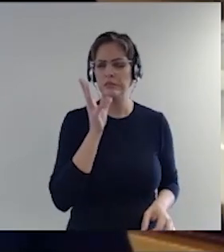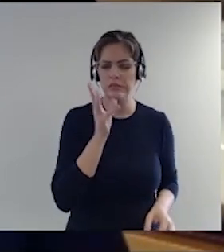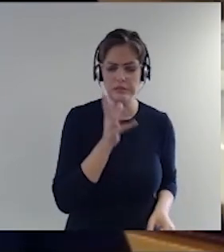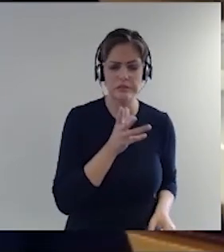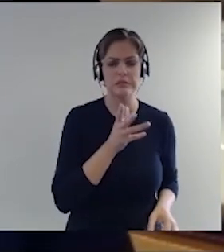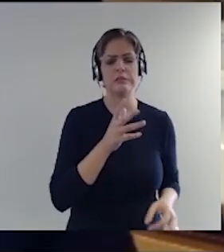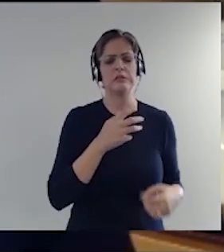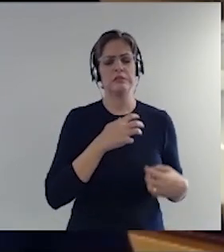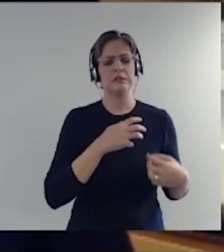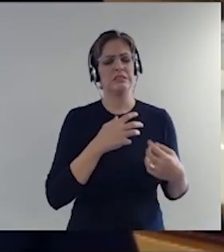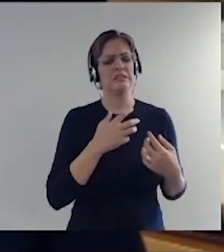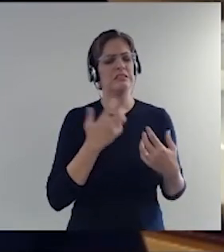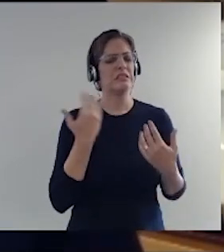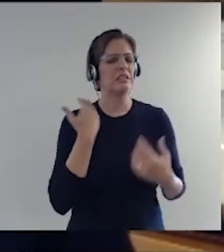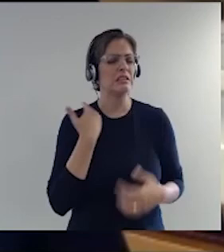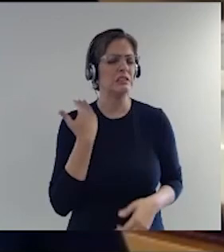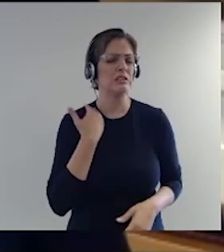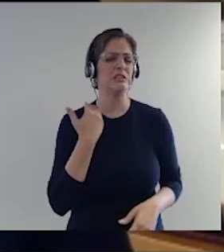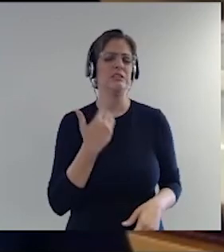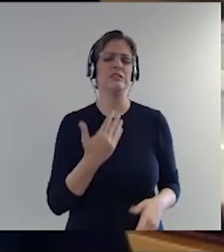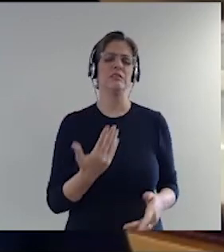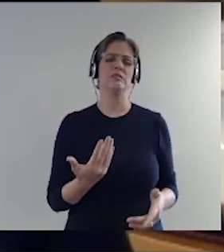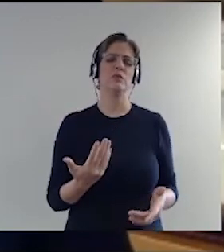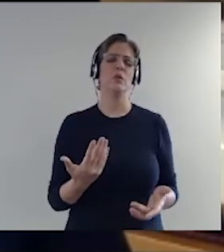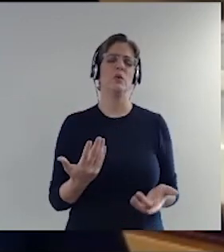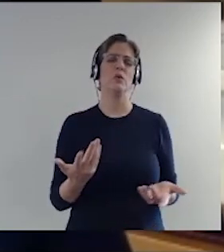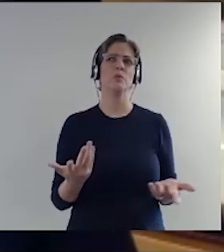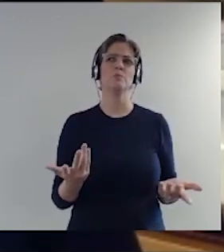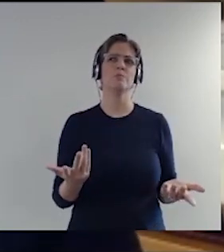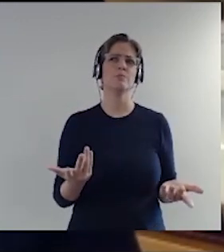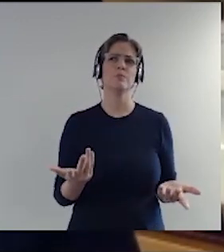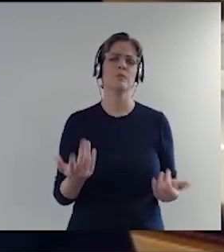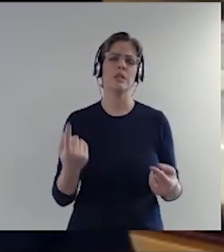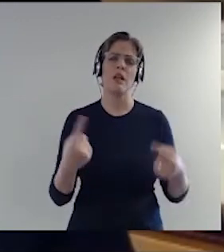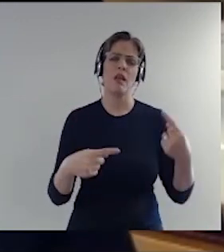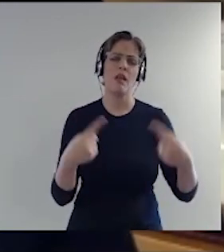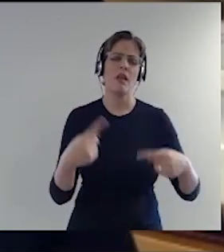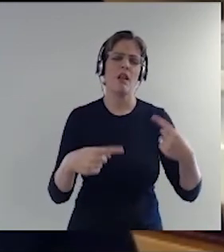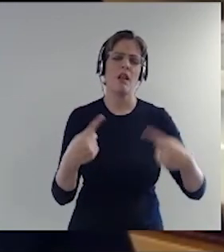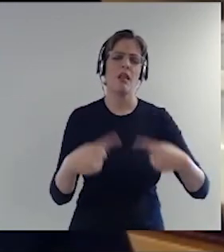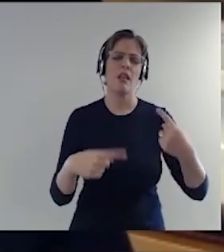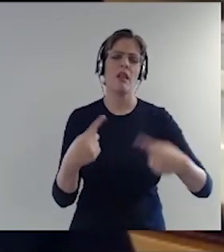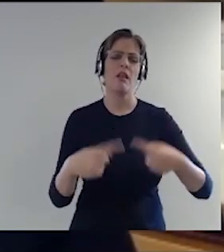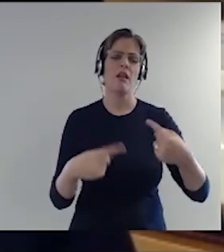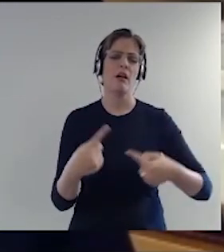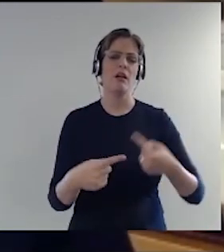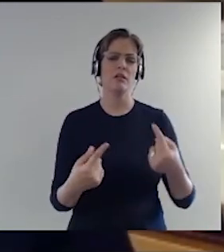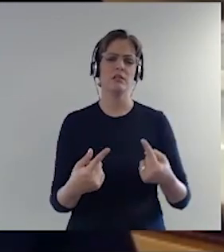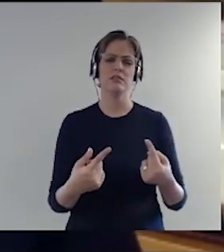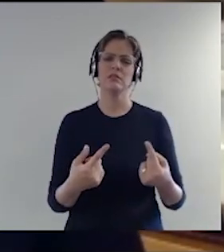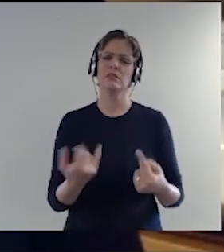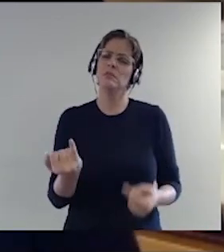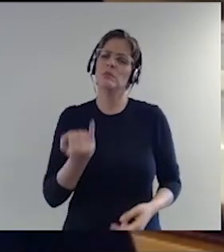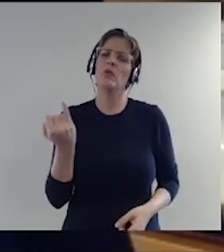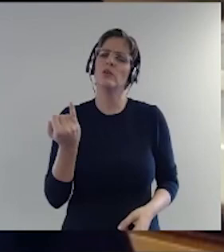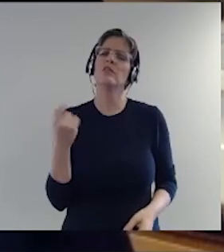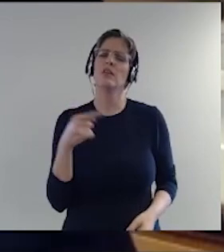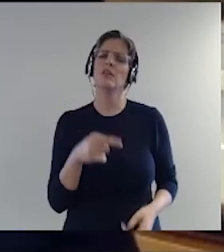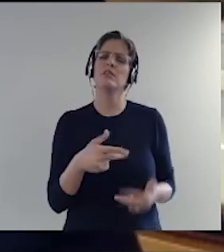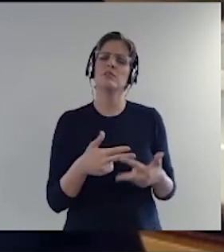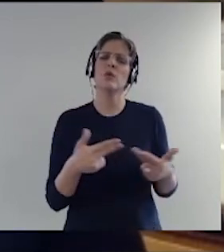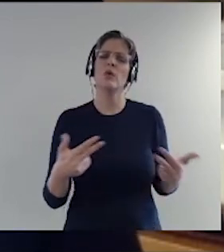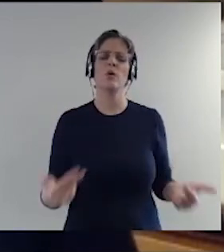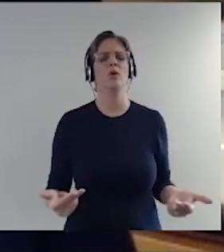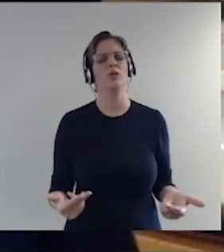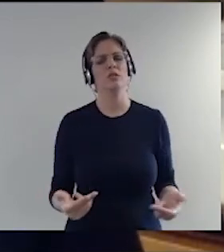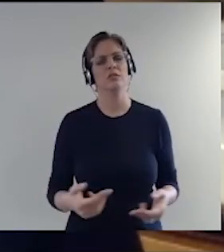extremamente desgastante de discussão desses temas que nos são tão caros, nós